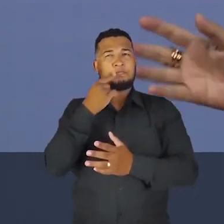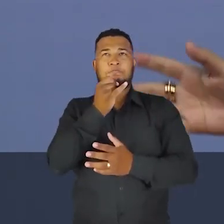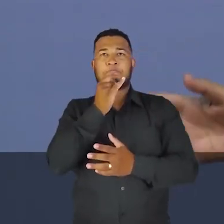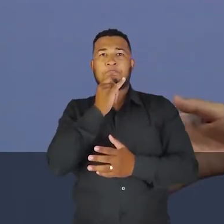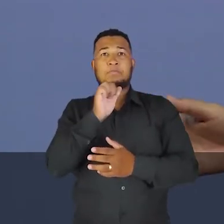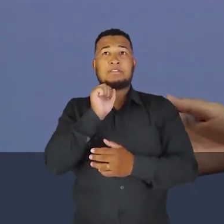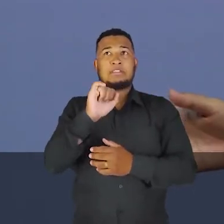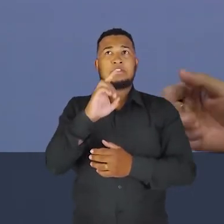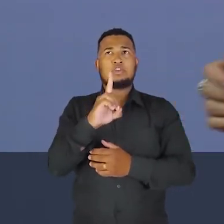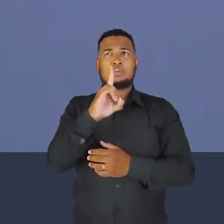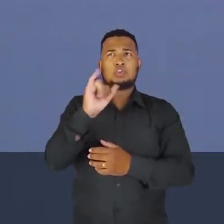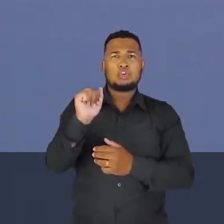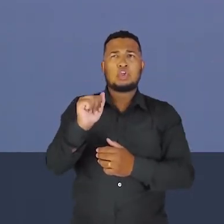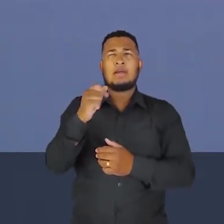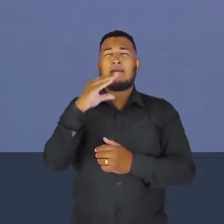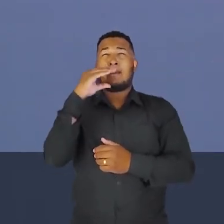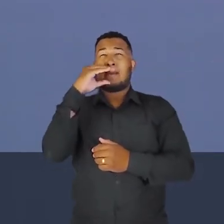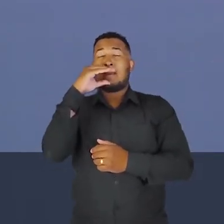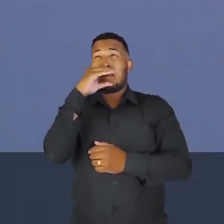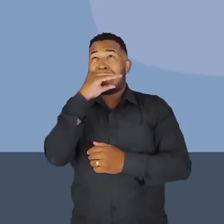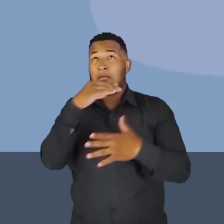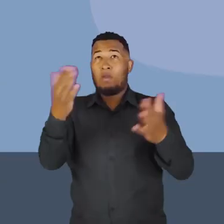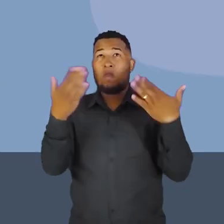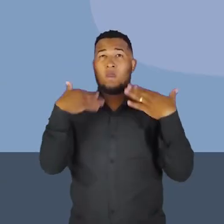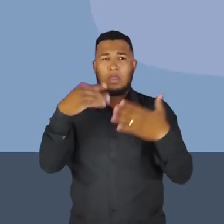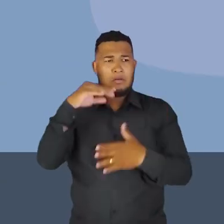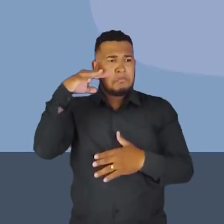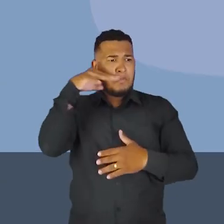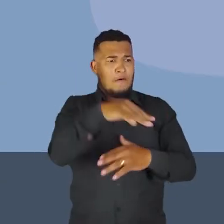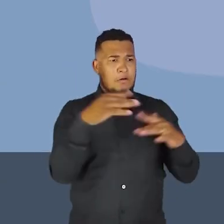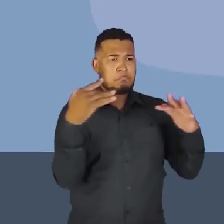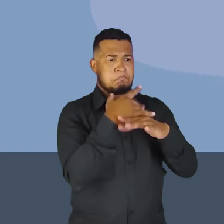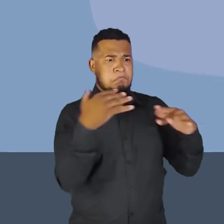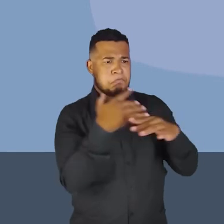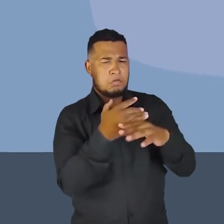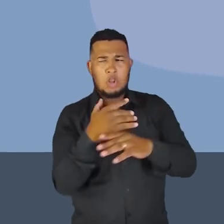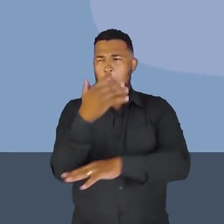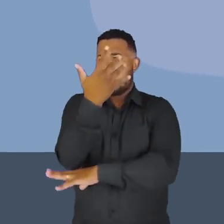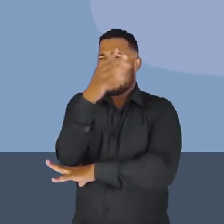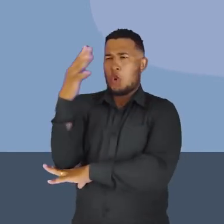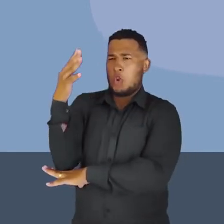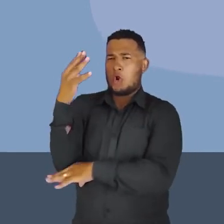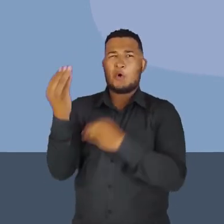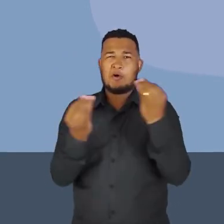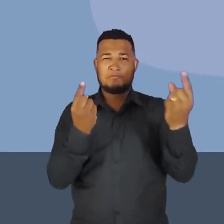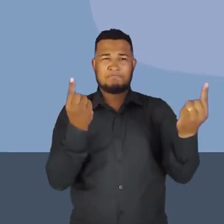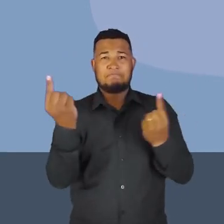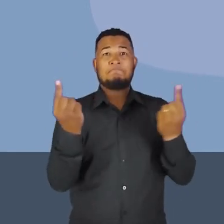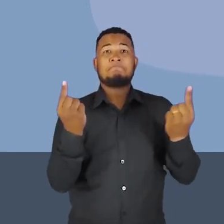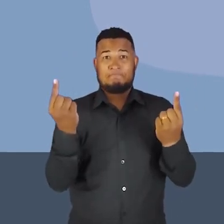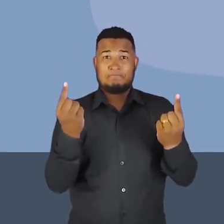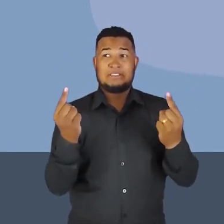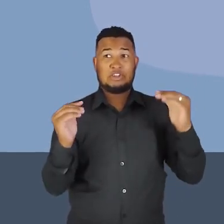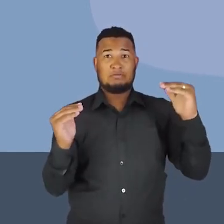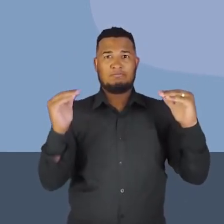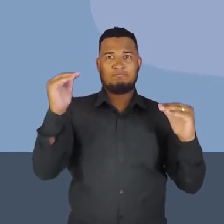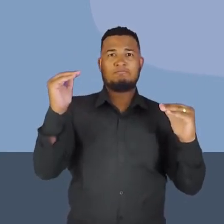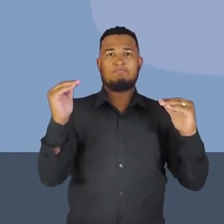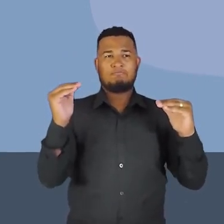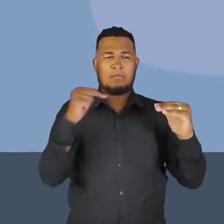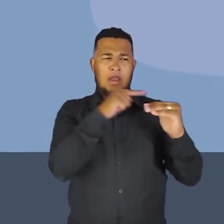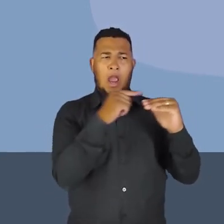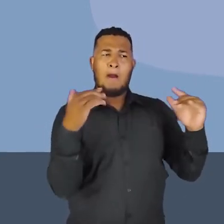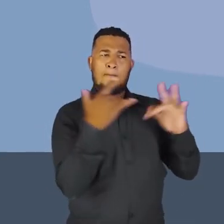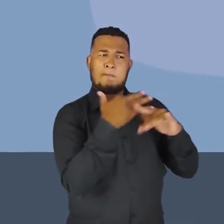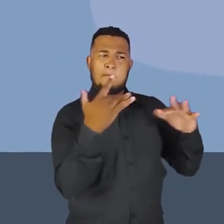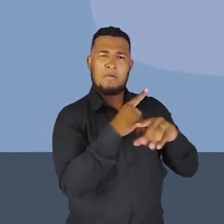né, arborizado. Será por quê? Volta lá para a imagem, vamos entender isso aqui. Ilha de calor acontece por quê? Em grandes centros urbanos, a gente tem